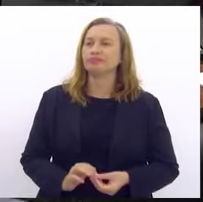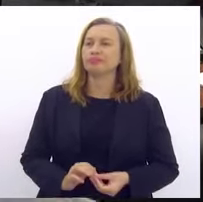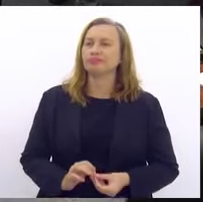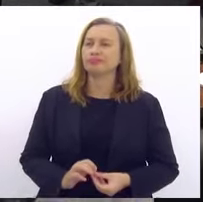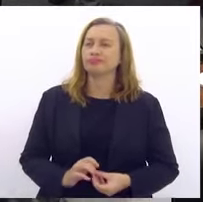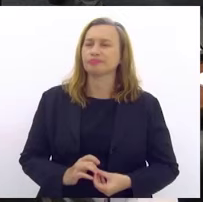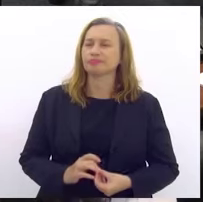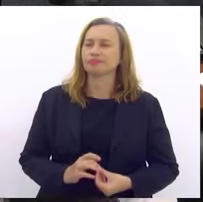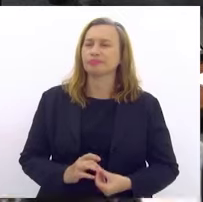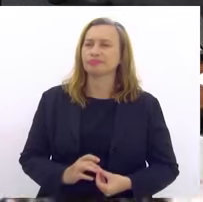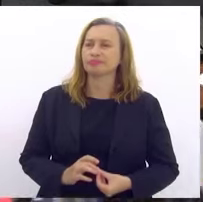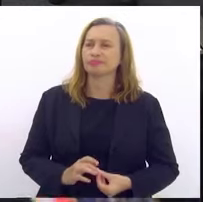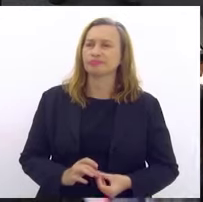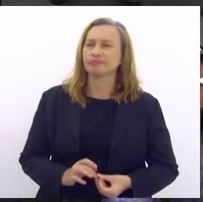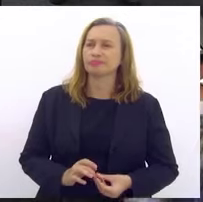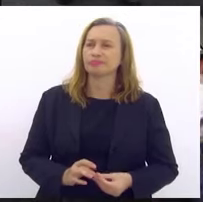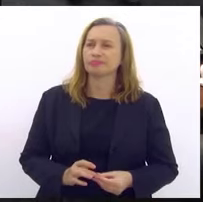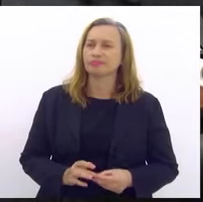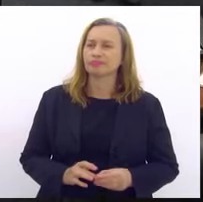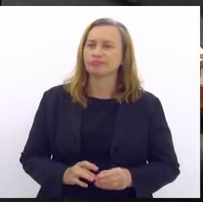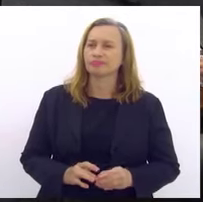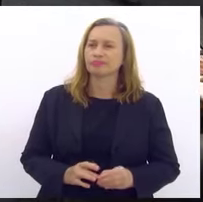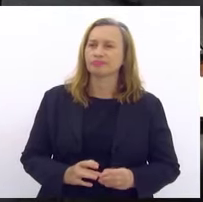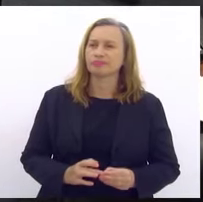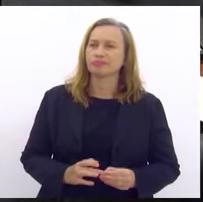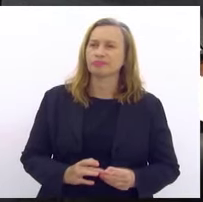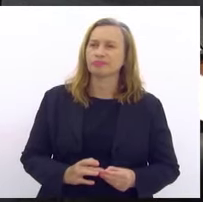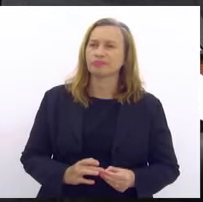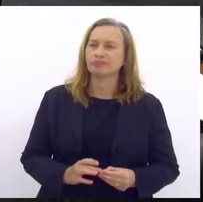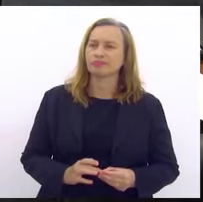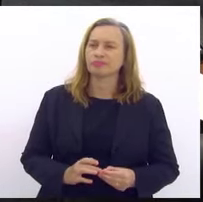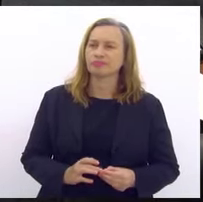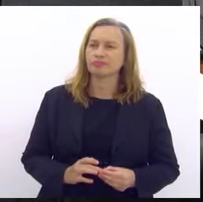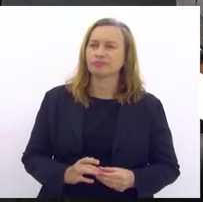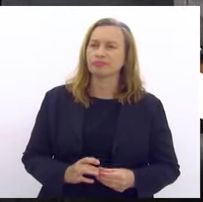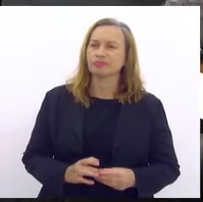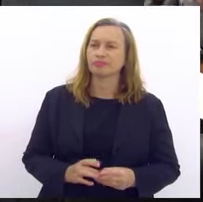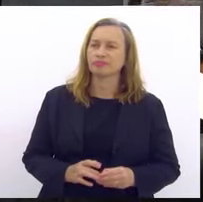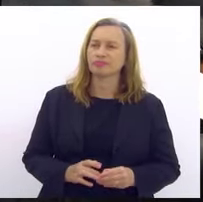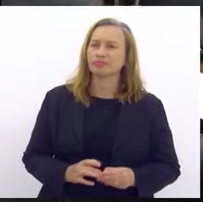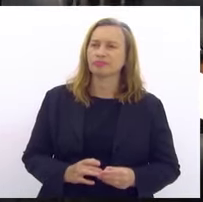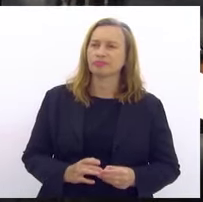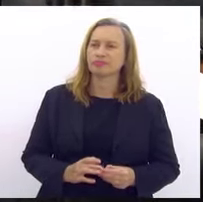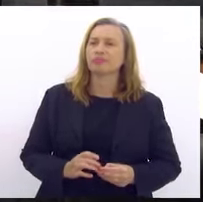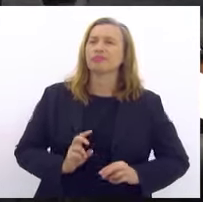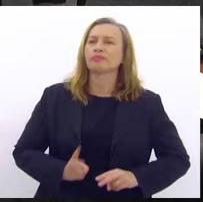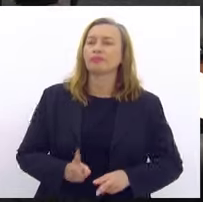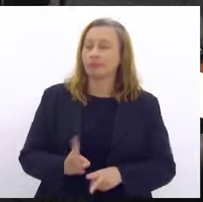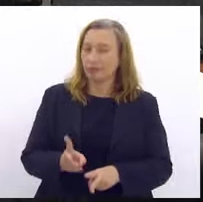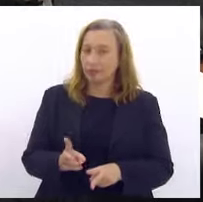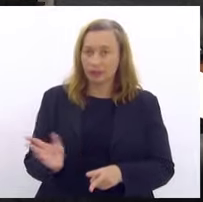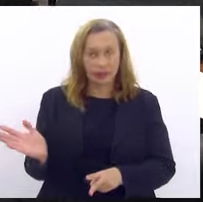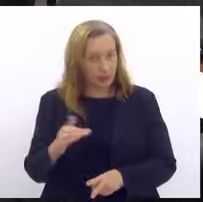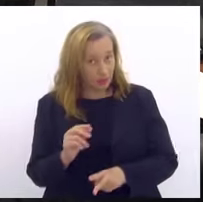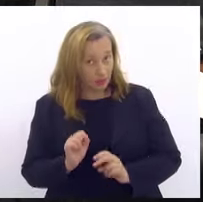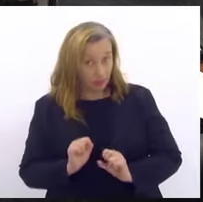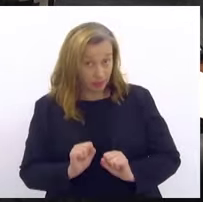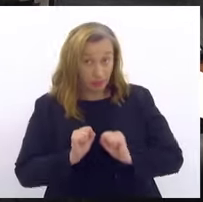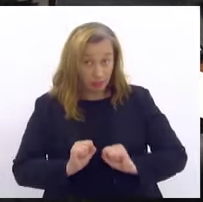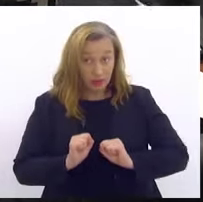destaques necessários. Não, 27 não. Estamos falando os dois destaques que estão aí falados. Então, vamos seguir, então?